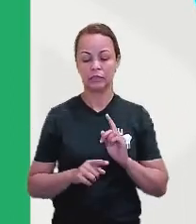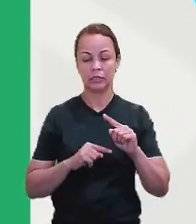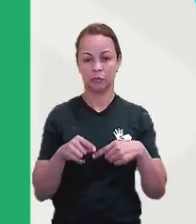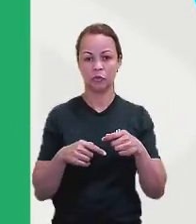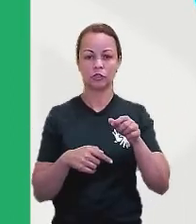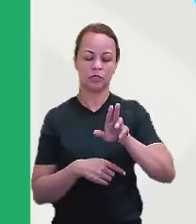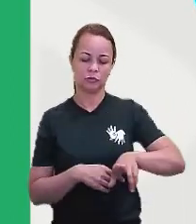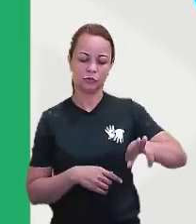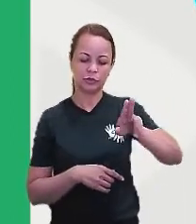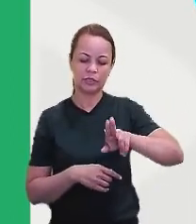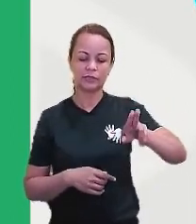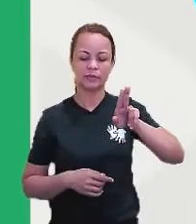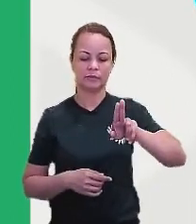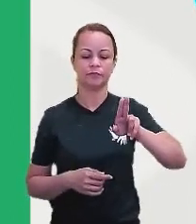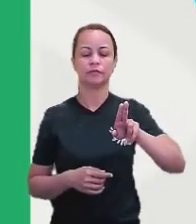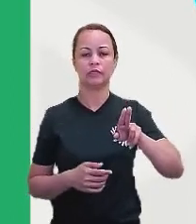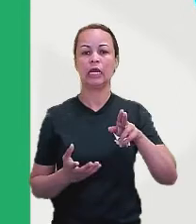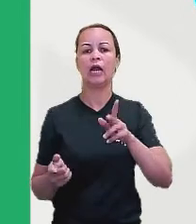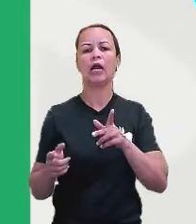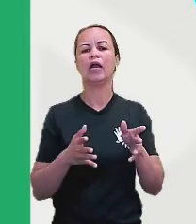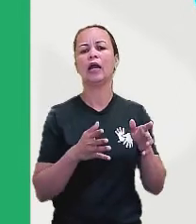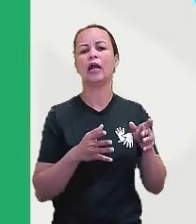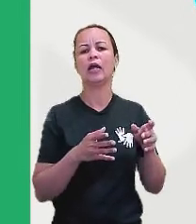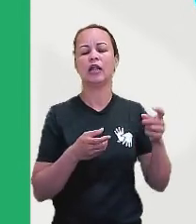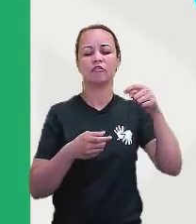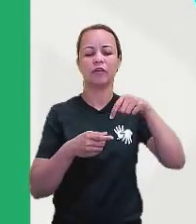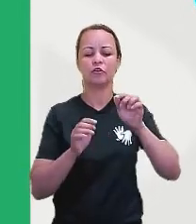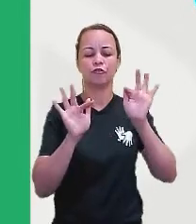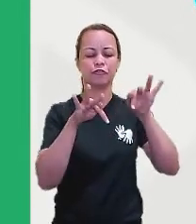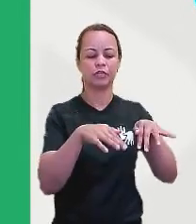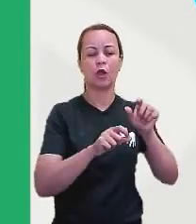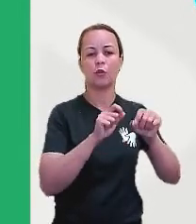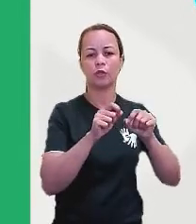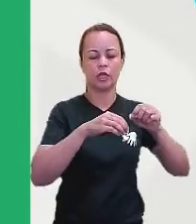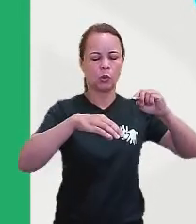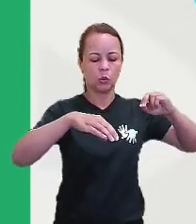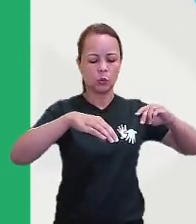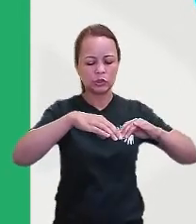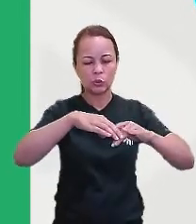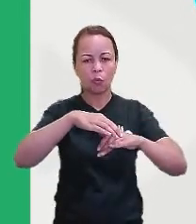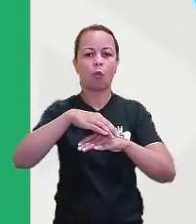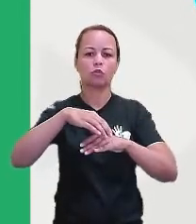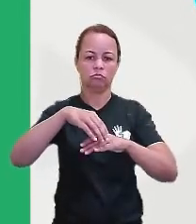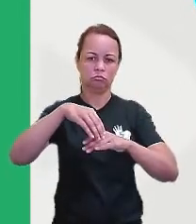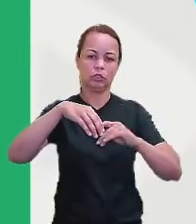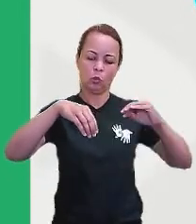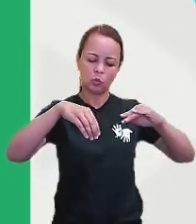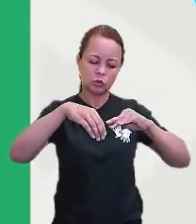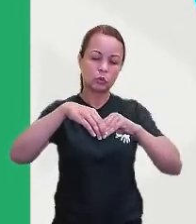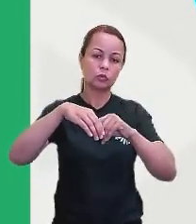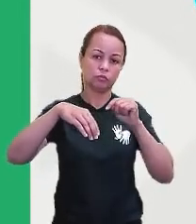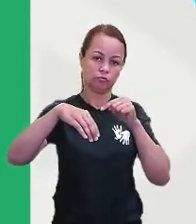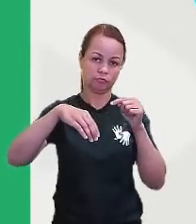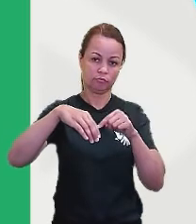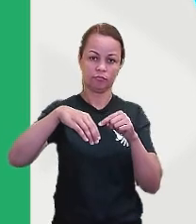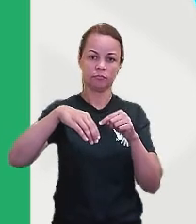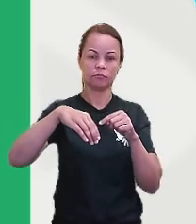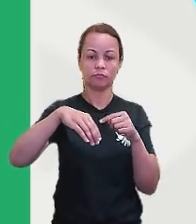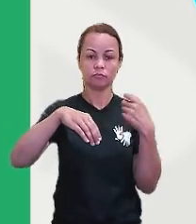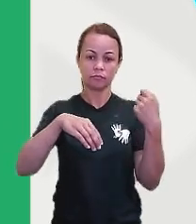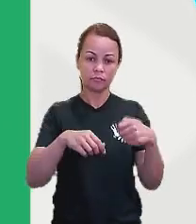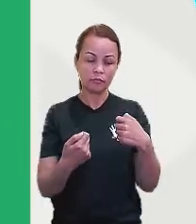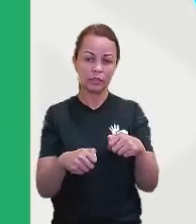ela é utilizada, né, ela vai ter como destino final o esgoto, né, a rede de esgotamento. E esse esgoto, ele